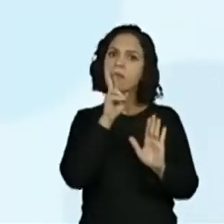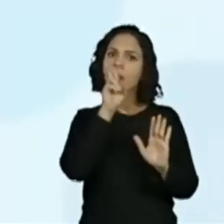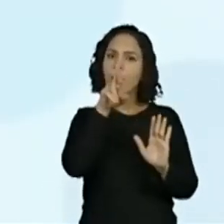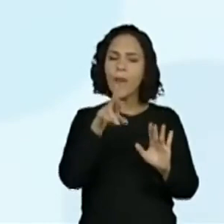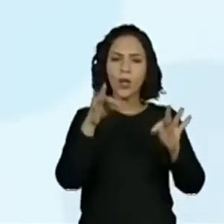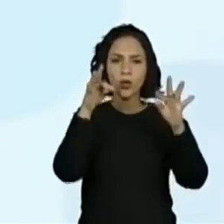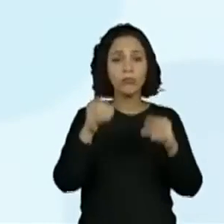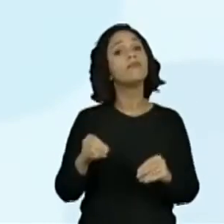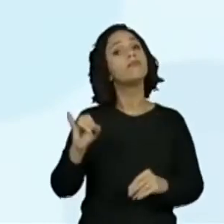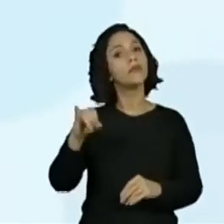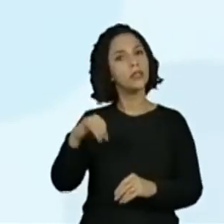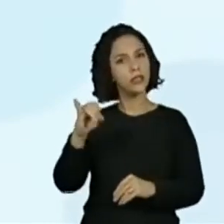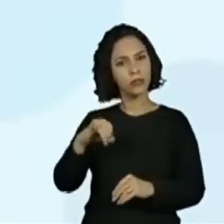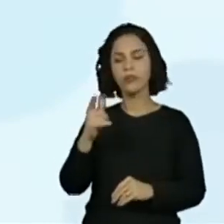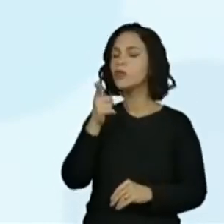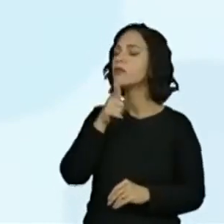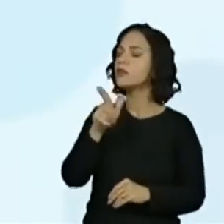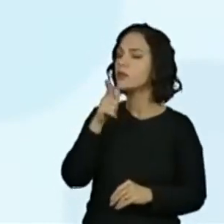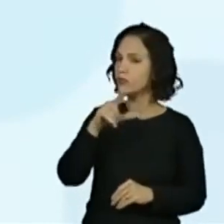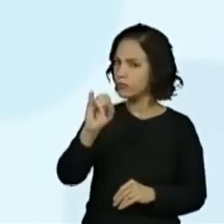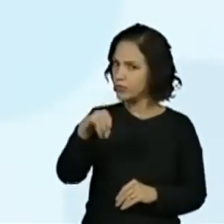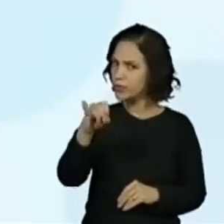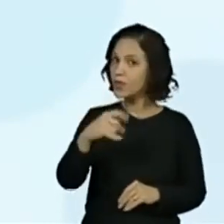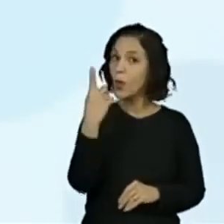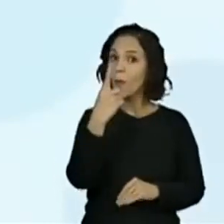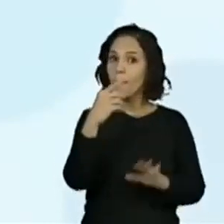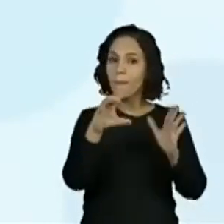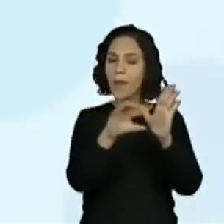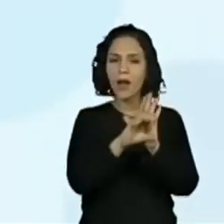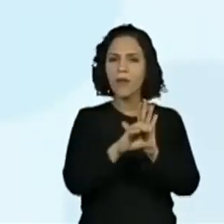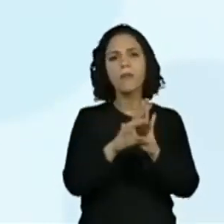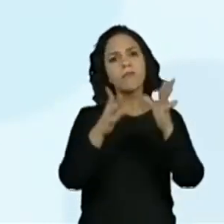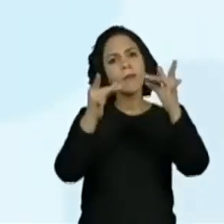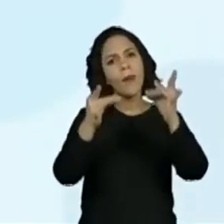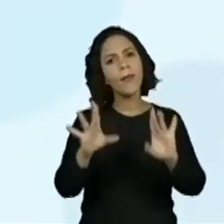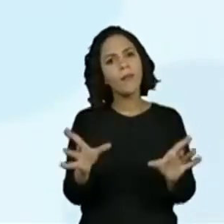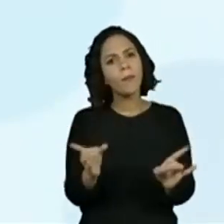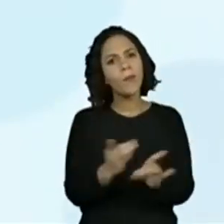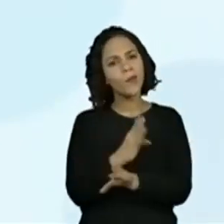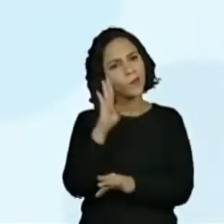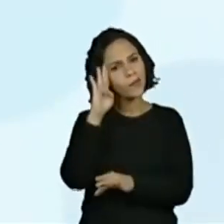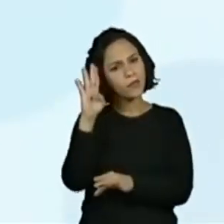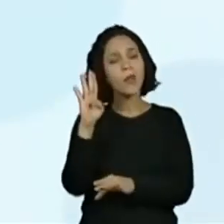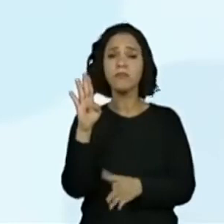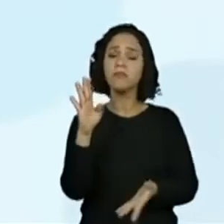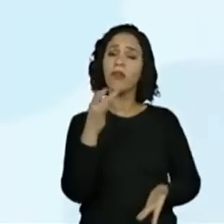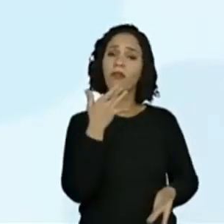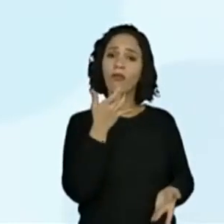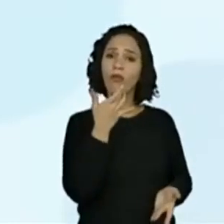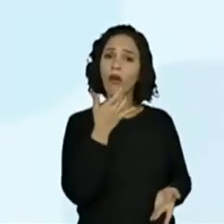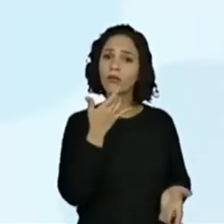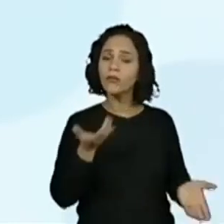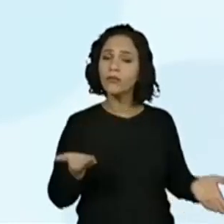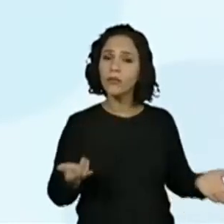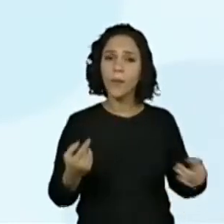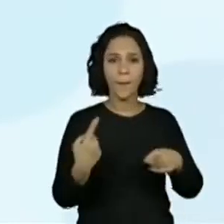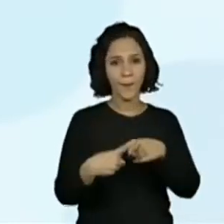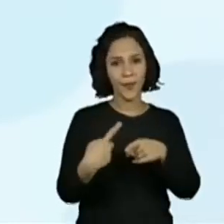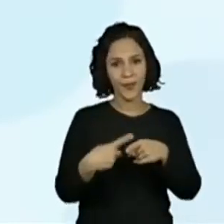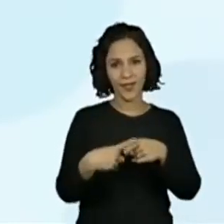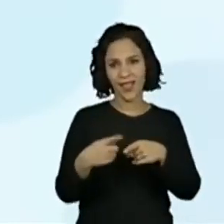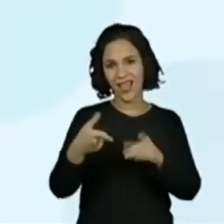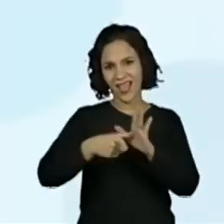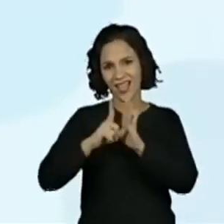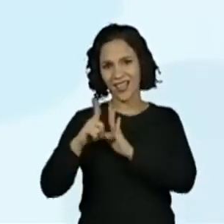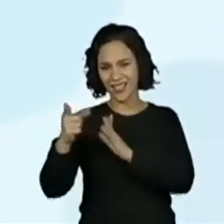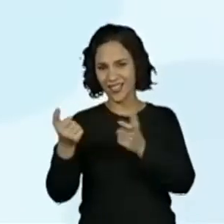nós conseguimos, não conseguimos, conseguimos, professora? Conseguimos. Foi fácil? Foi até fácil, até porque, como você já